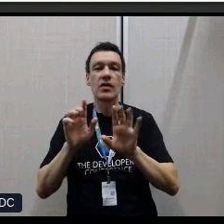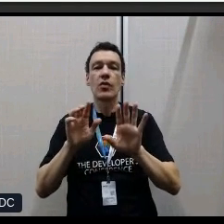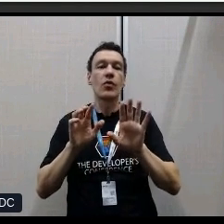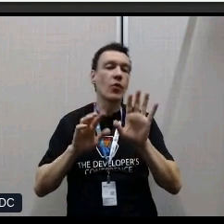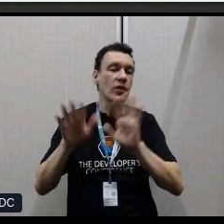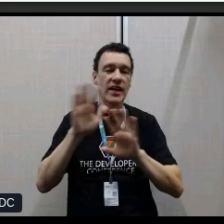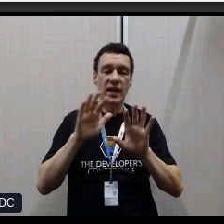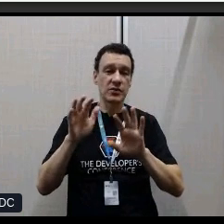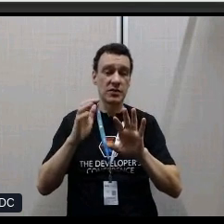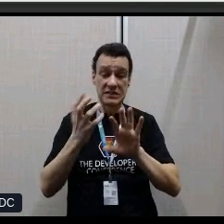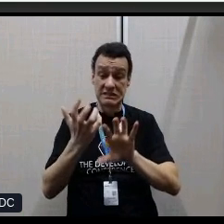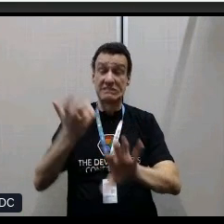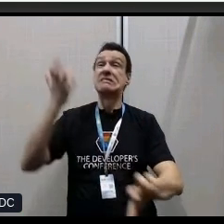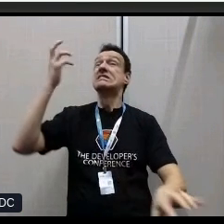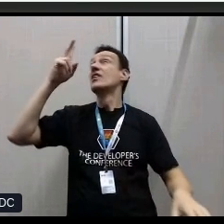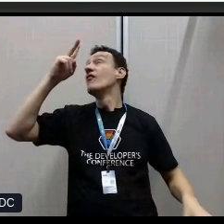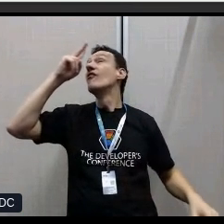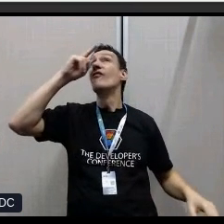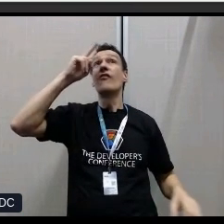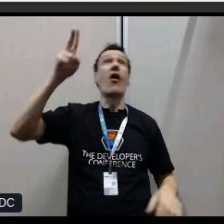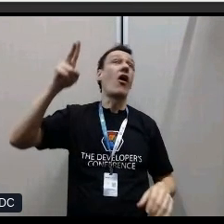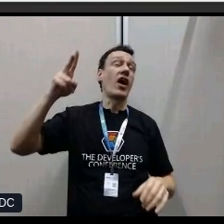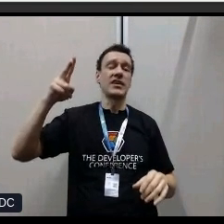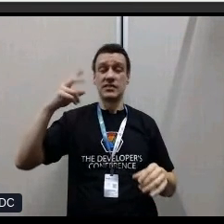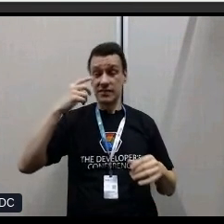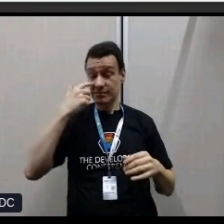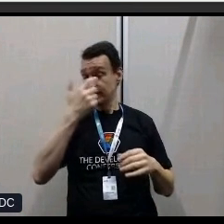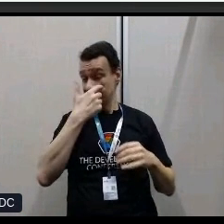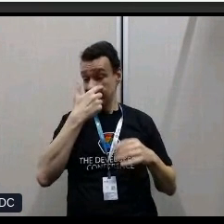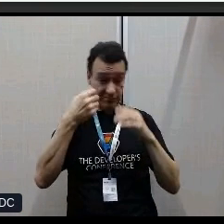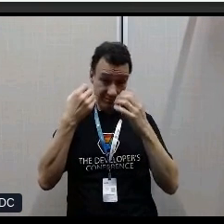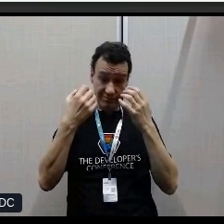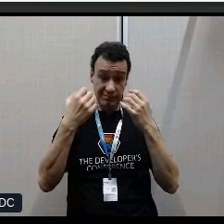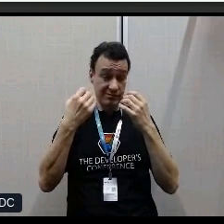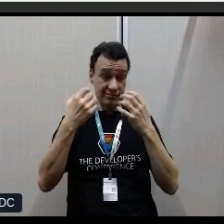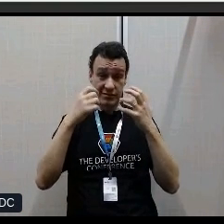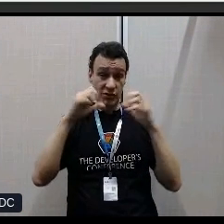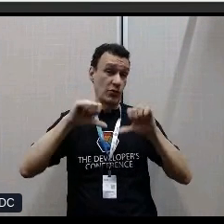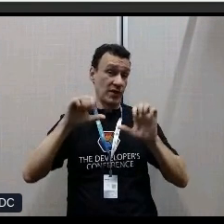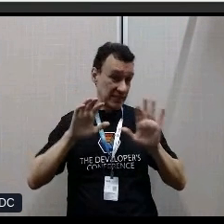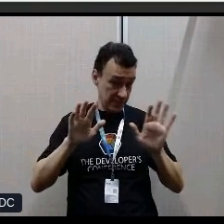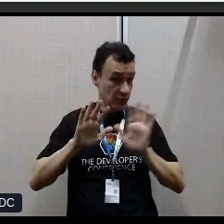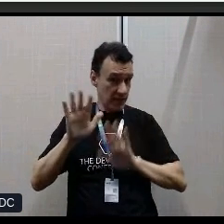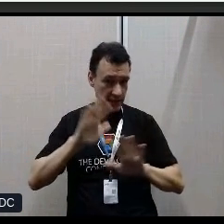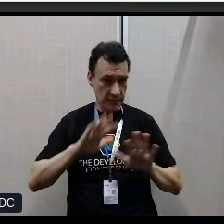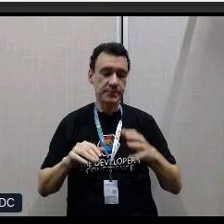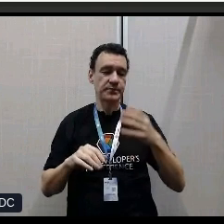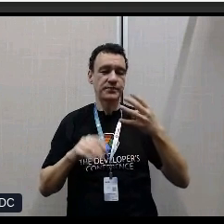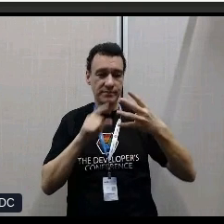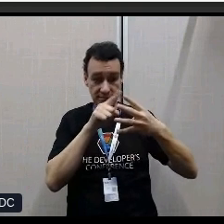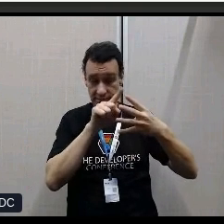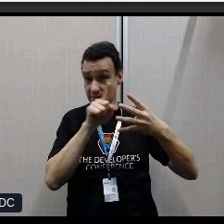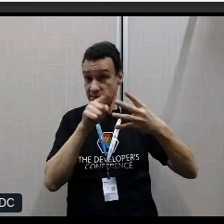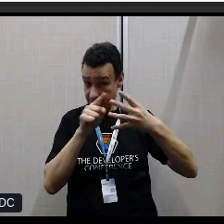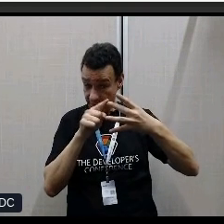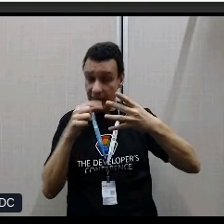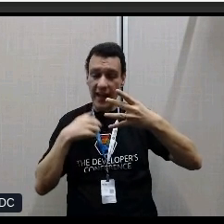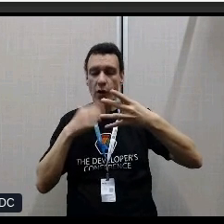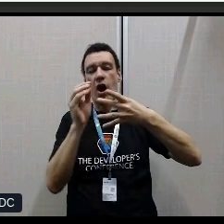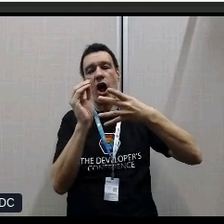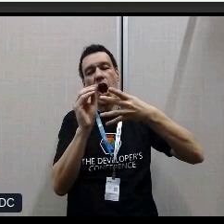alto contraste até demais. Na compreensão, formulários onde eu